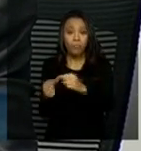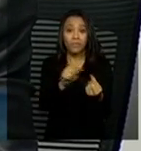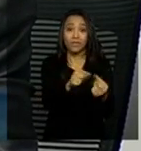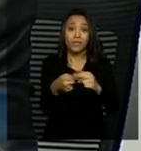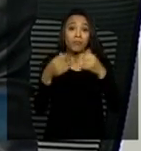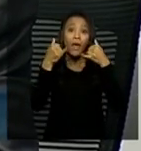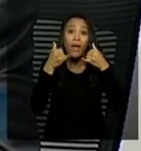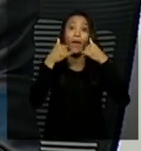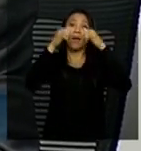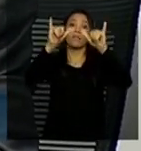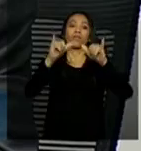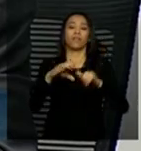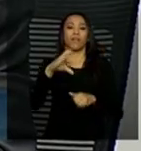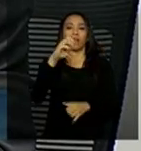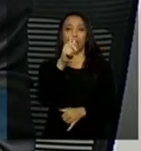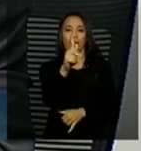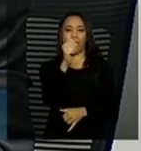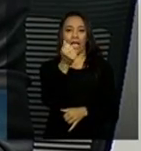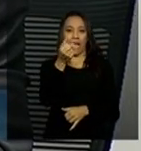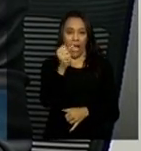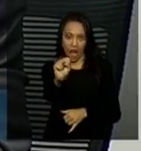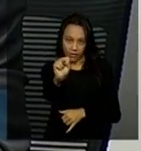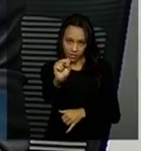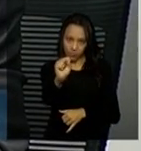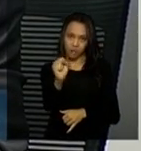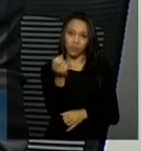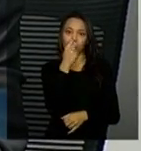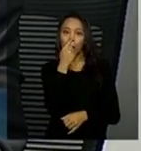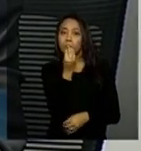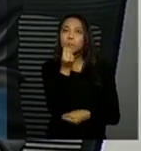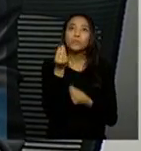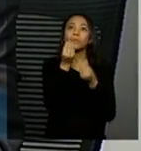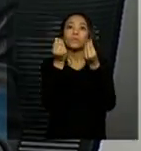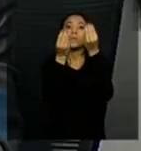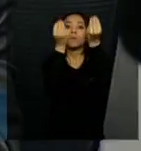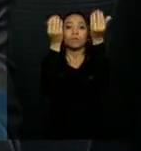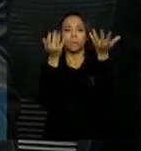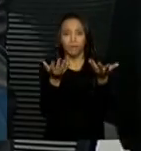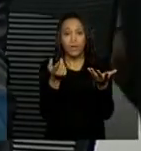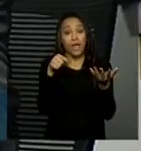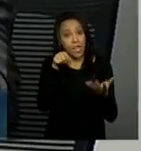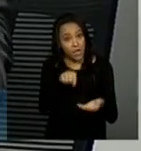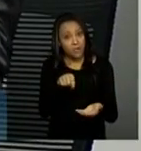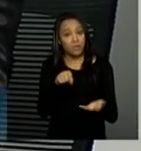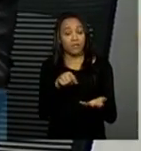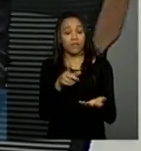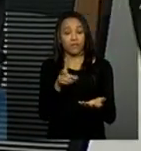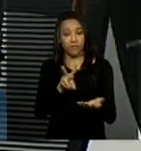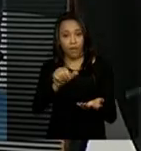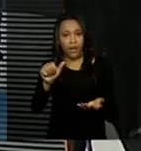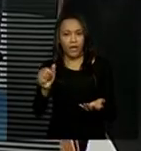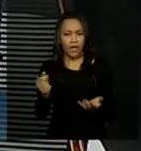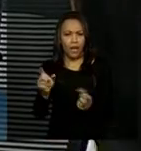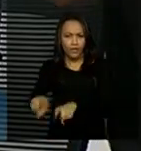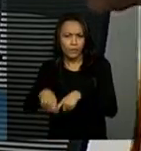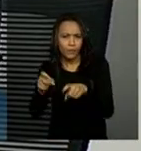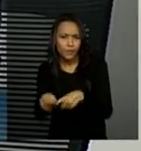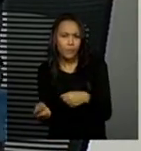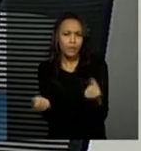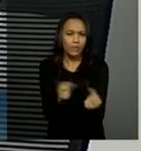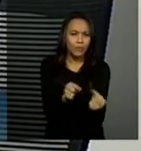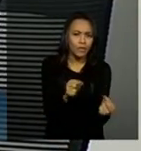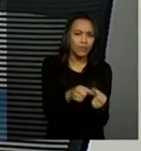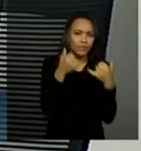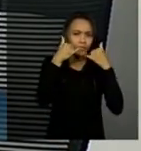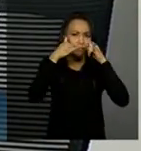emissão de gases. Certamente esses valores tendem a crescer, né, de agricultura se relacionando com pastagem